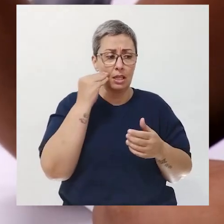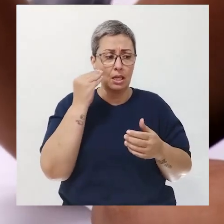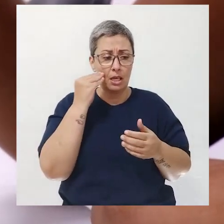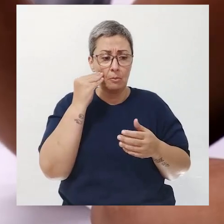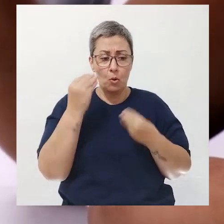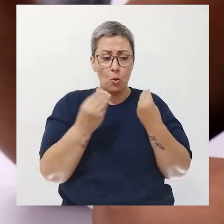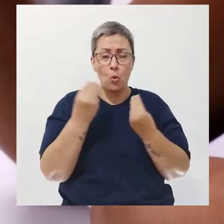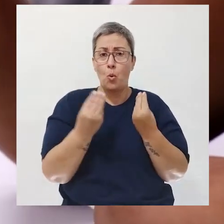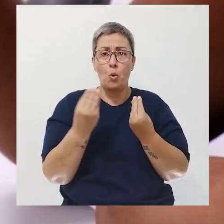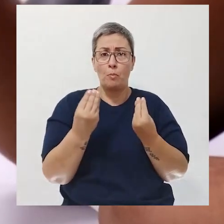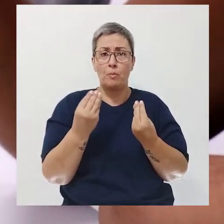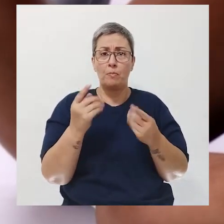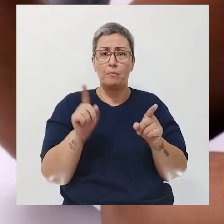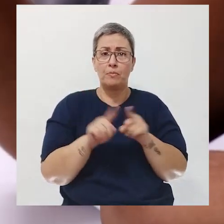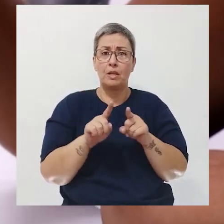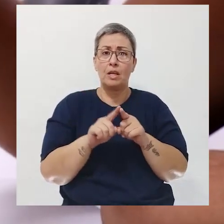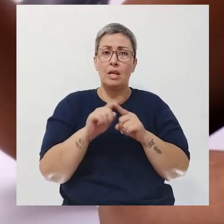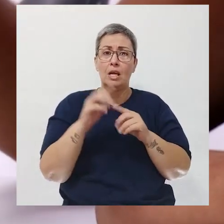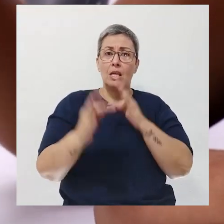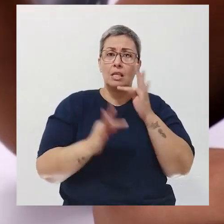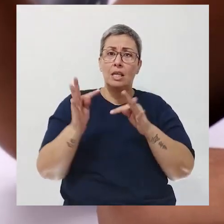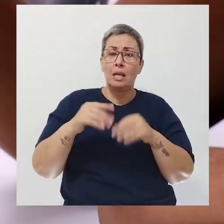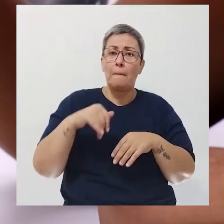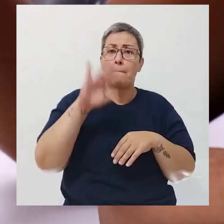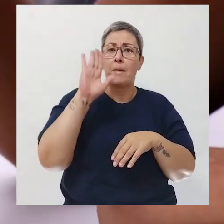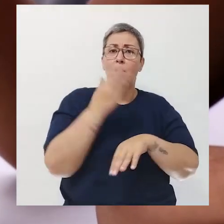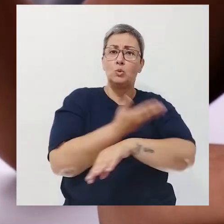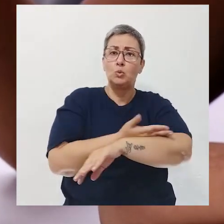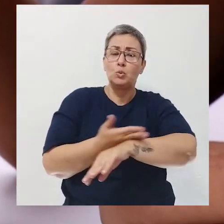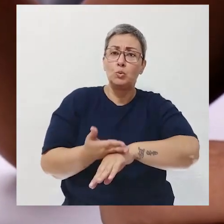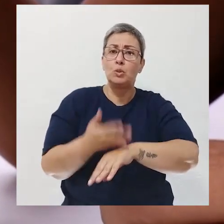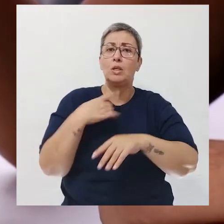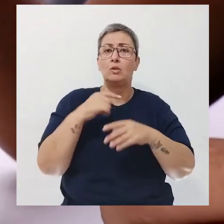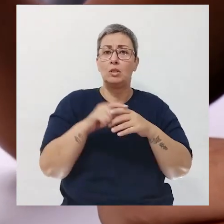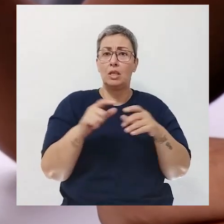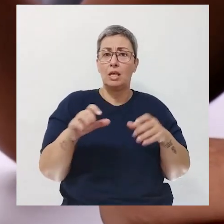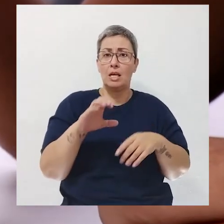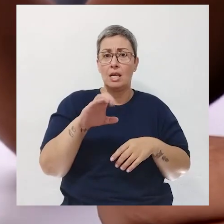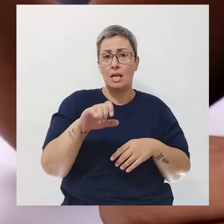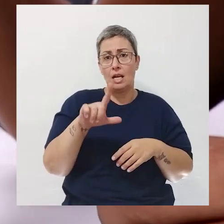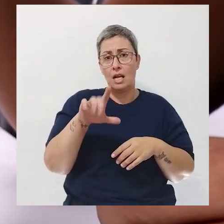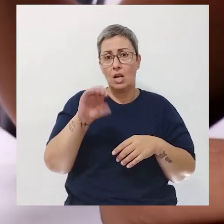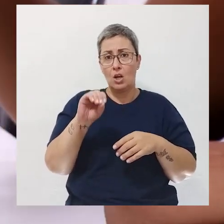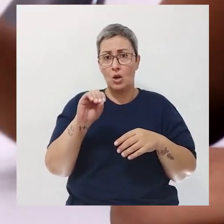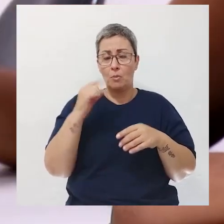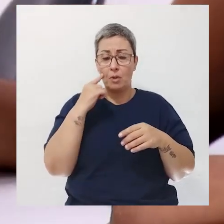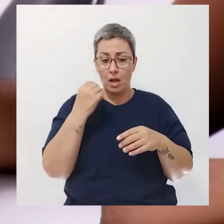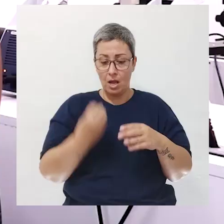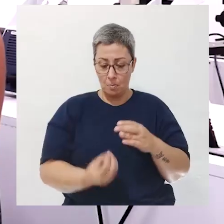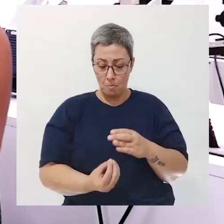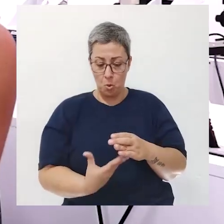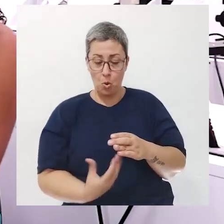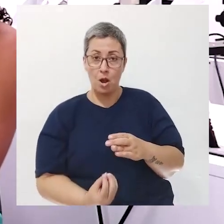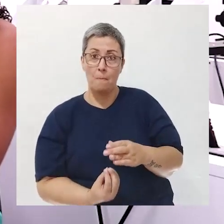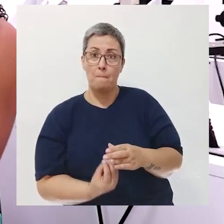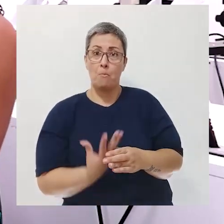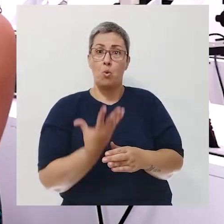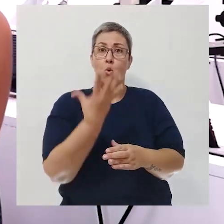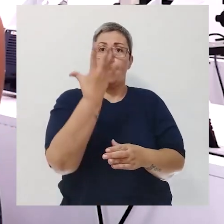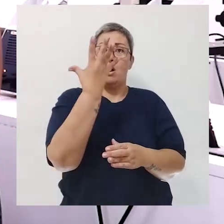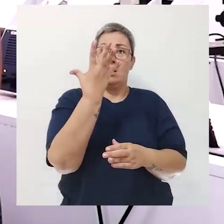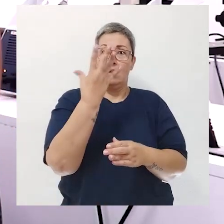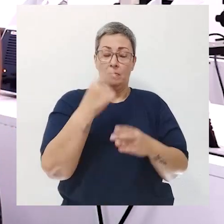que tipo de amostra pode ser observada? Como vai funcionar isso? A técnica mais comum com o microscópio óptico é chamada de campo claro, onde a luz